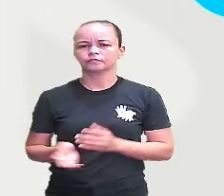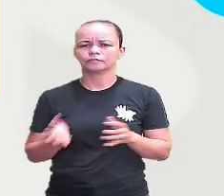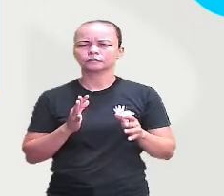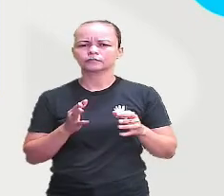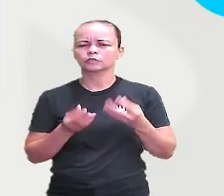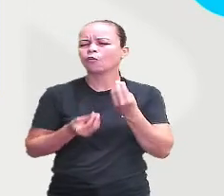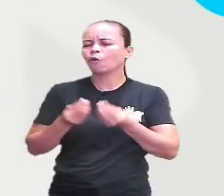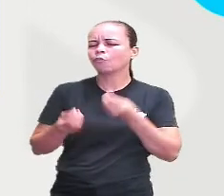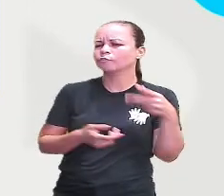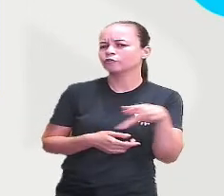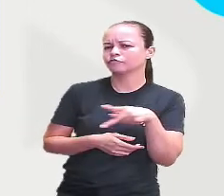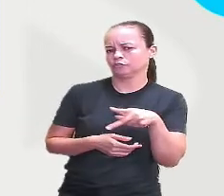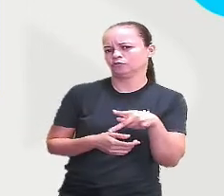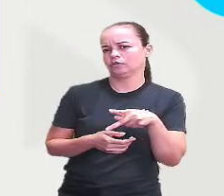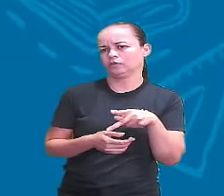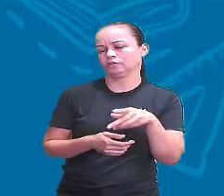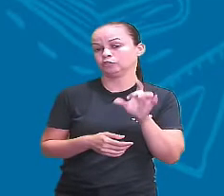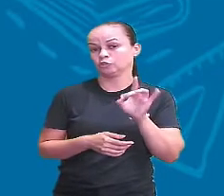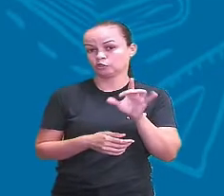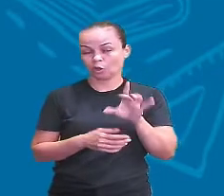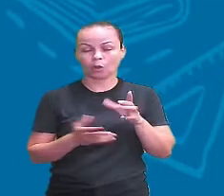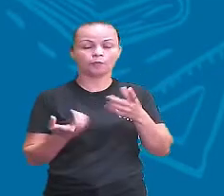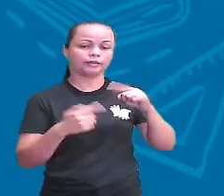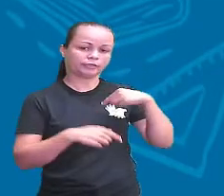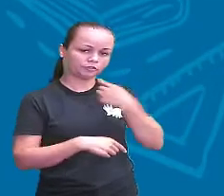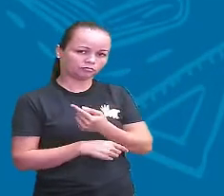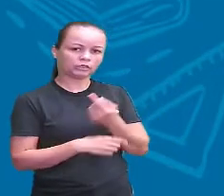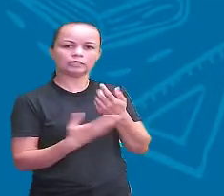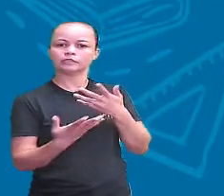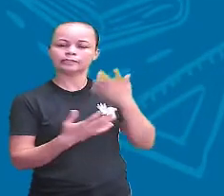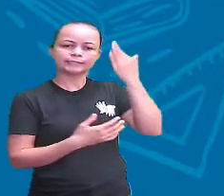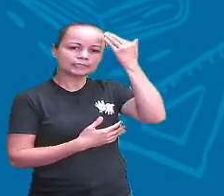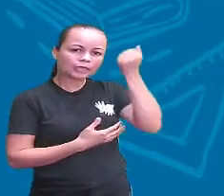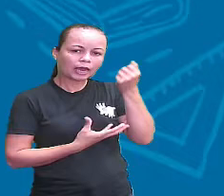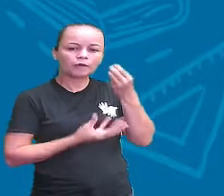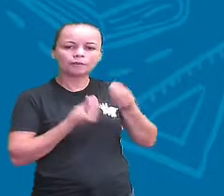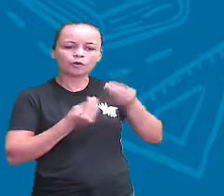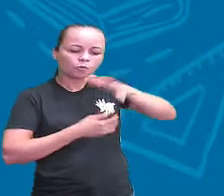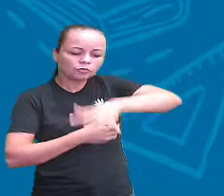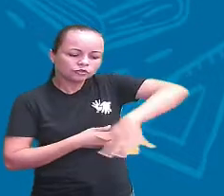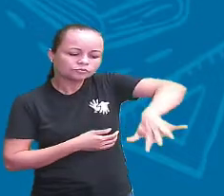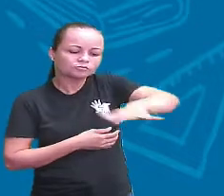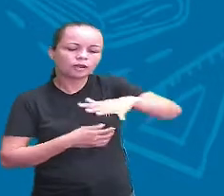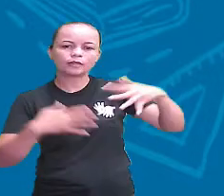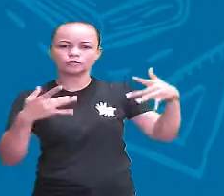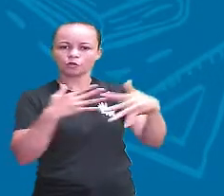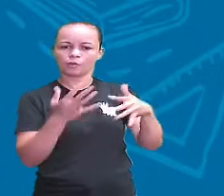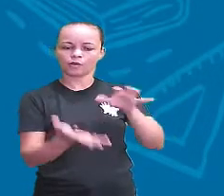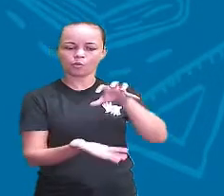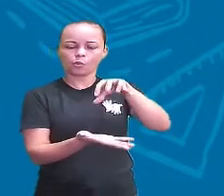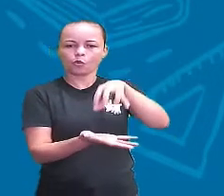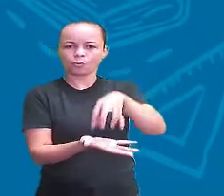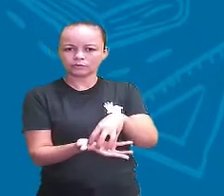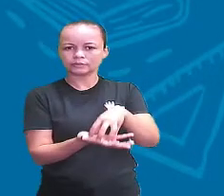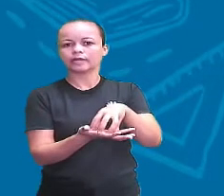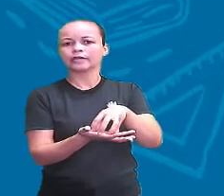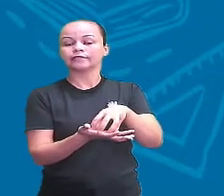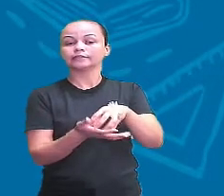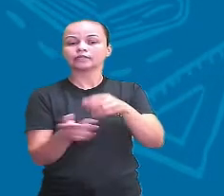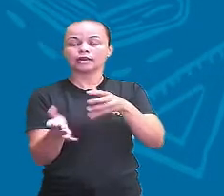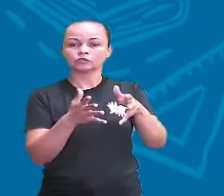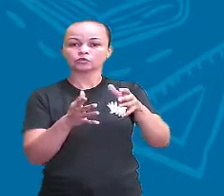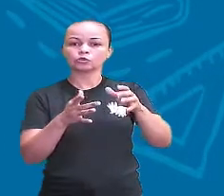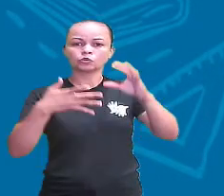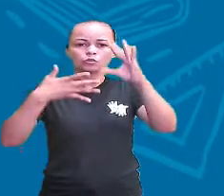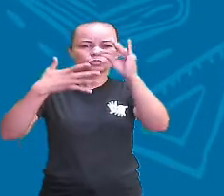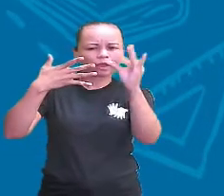gente identificar o que é o espaço urbano, é onde se concentra todos esses detalhes que eu acabei